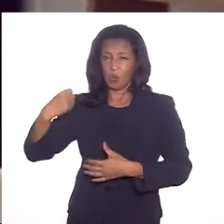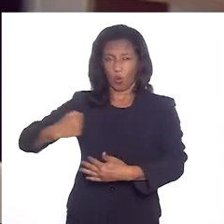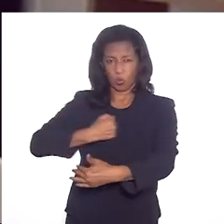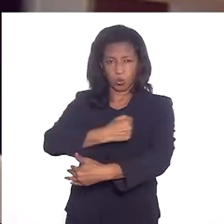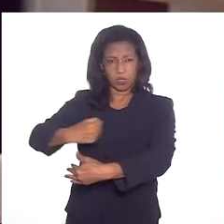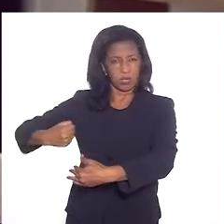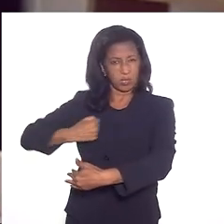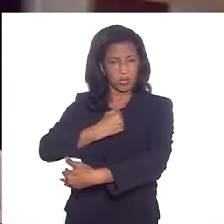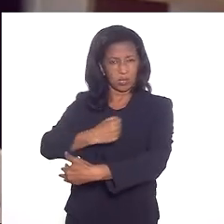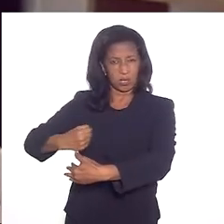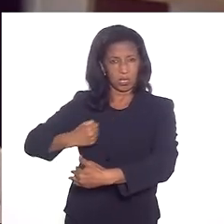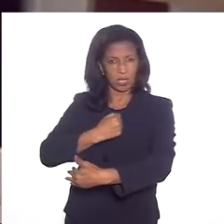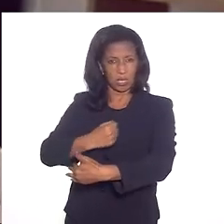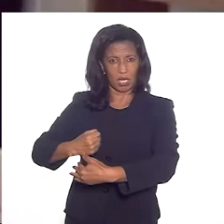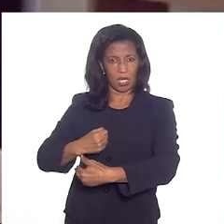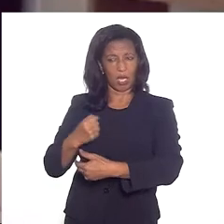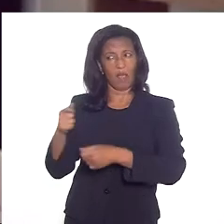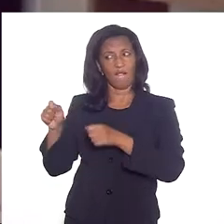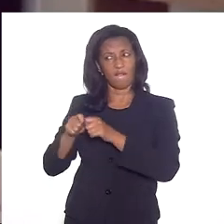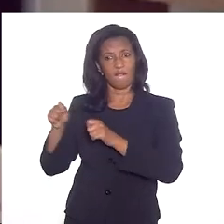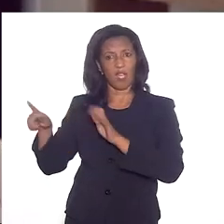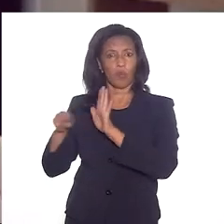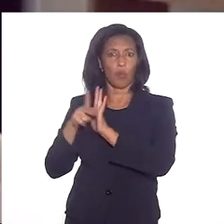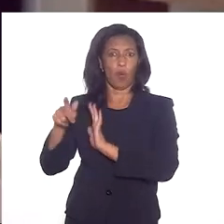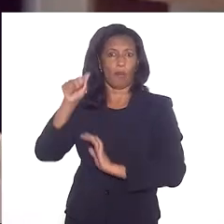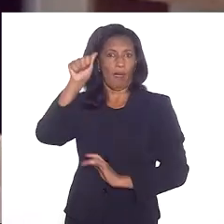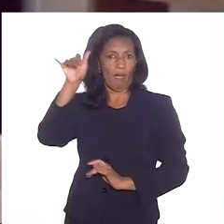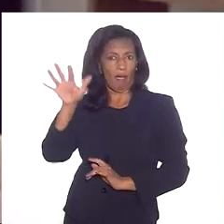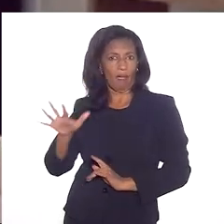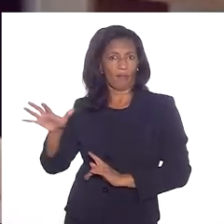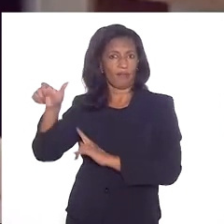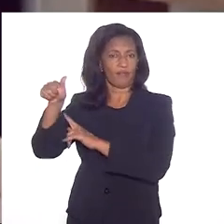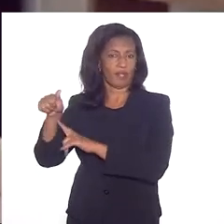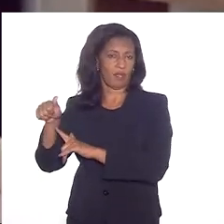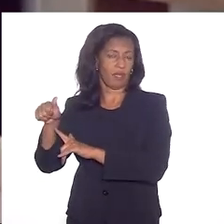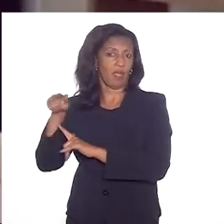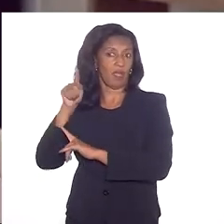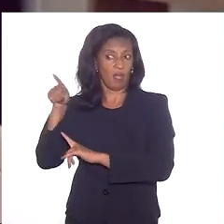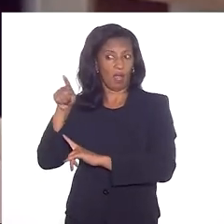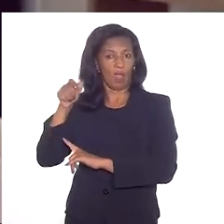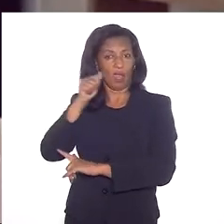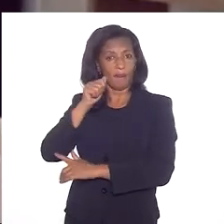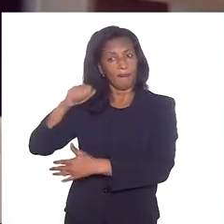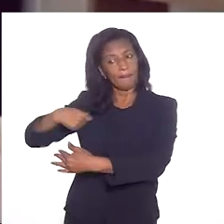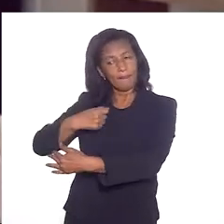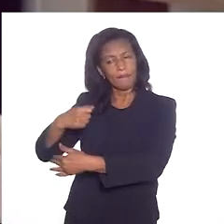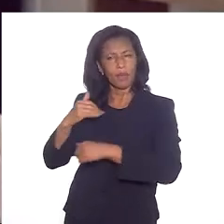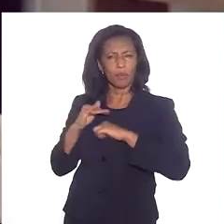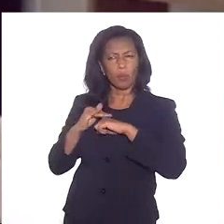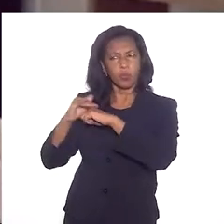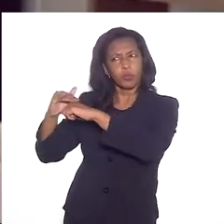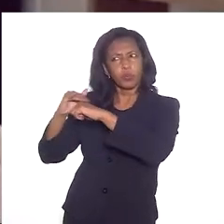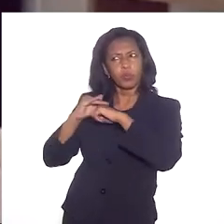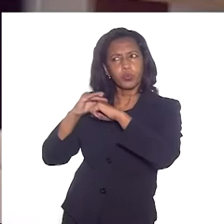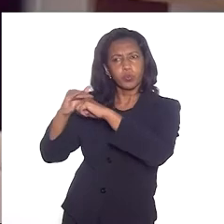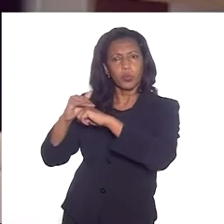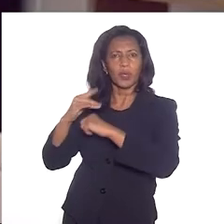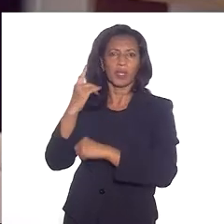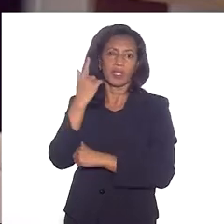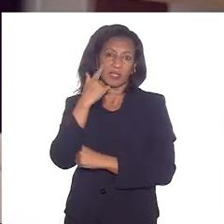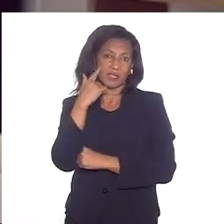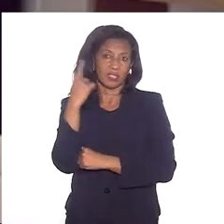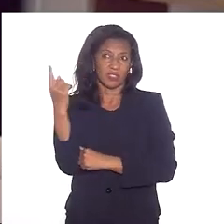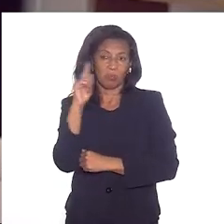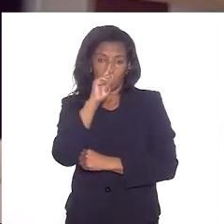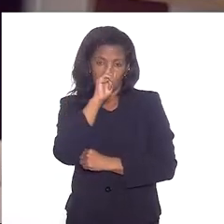uma cozinheira, o que faz comida africana, e aí eu estava conversando com ela